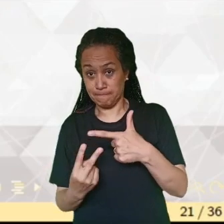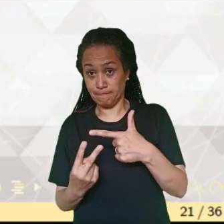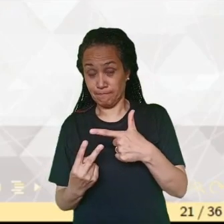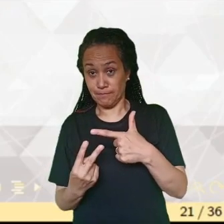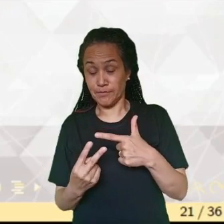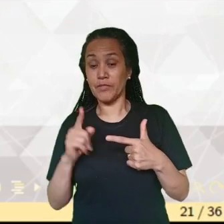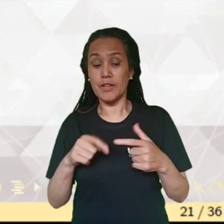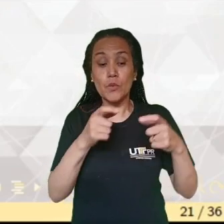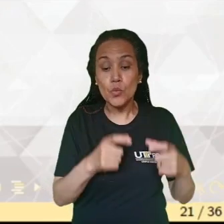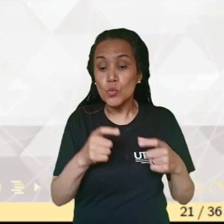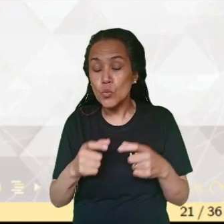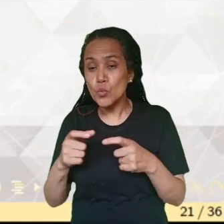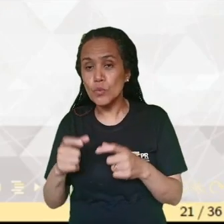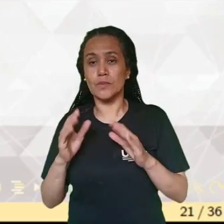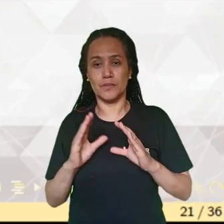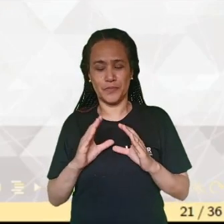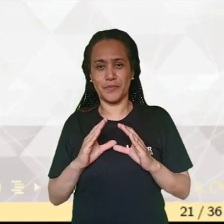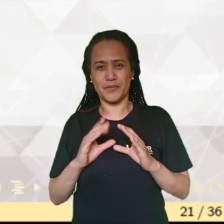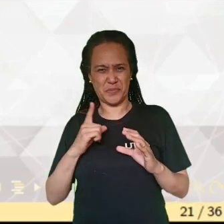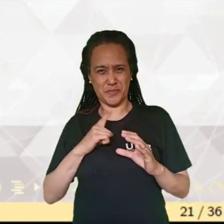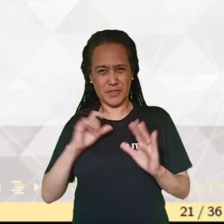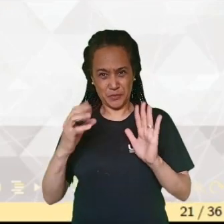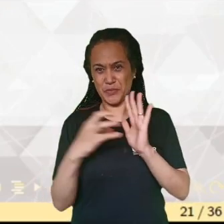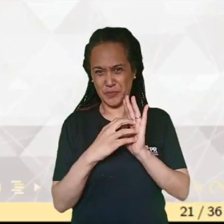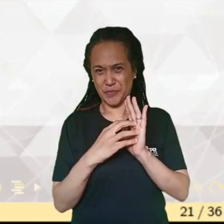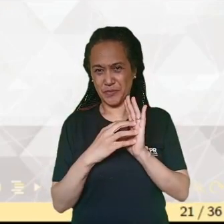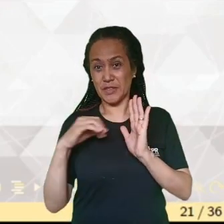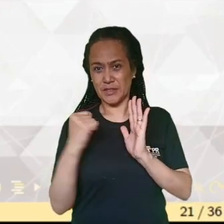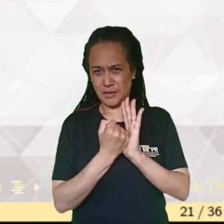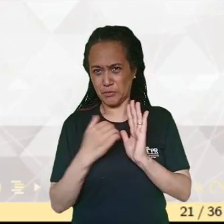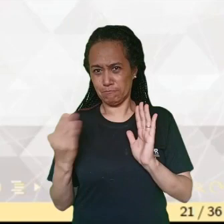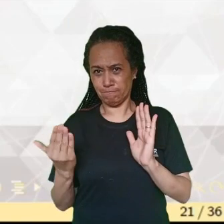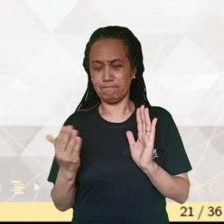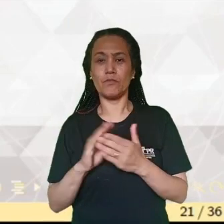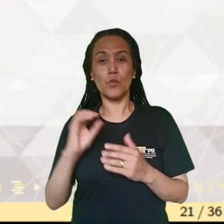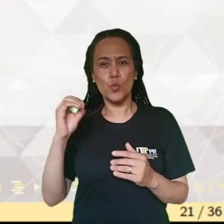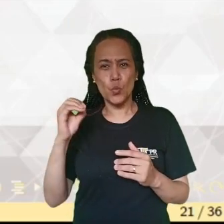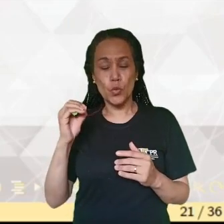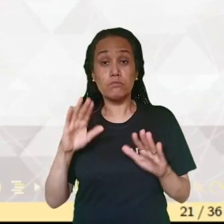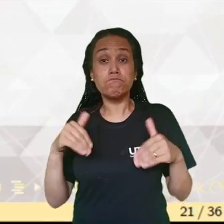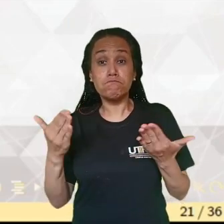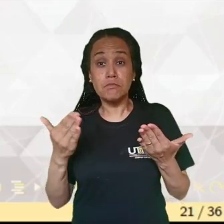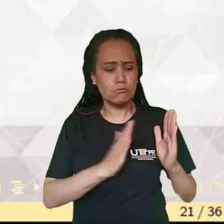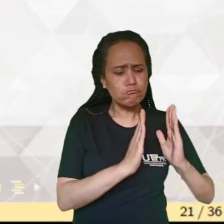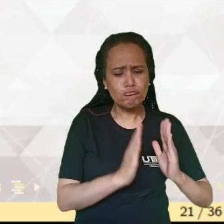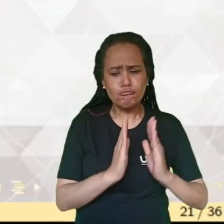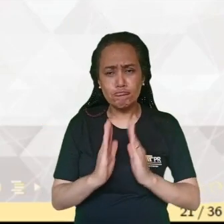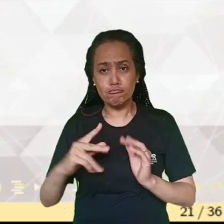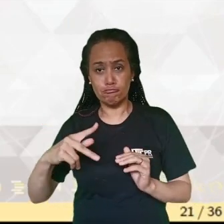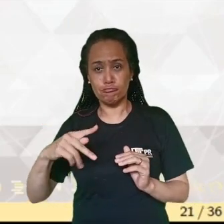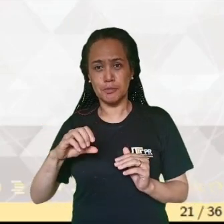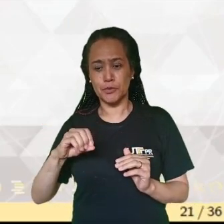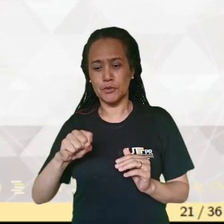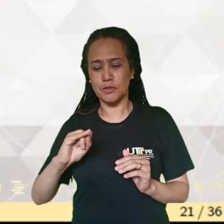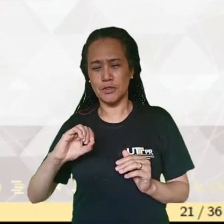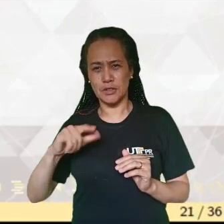sobre 2 é a posição, que significa esse símbolozinho aqui, que esse grau ali está dizendo qual que é a